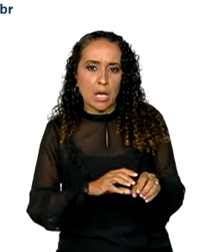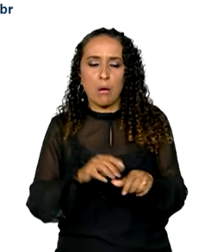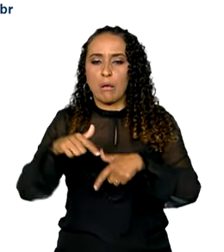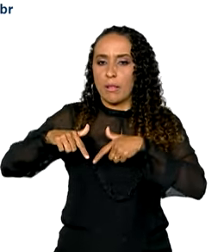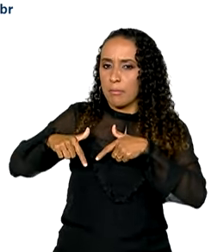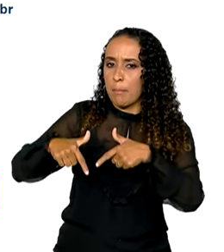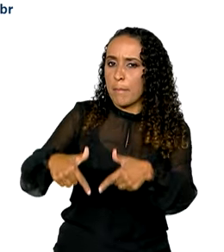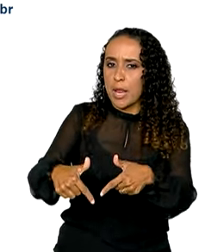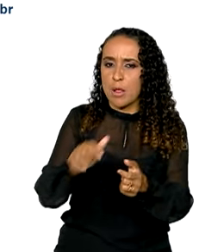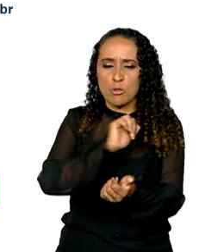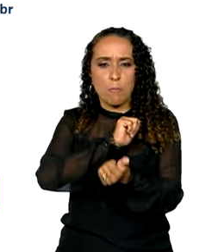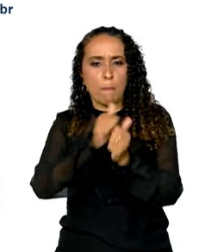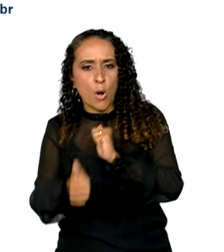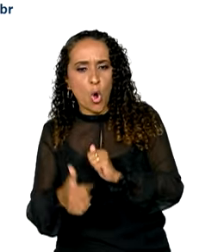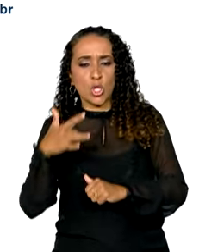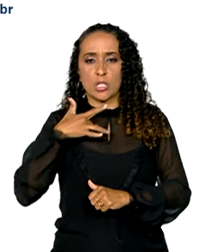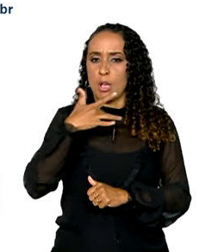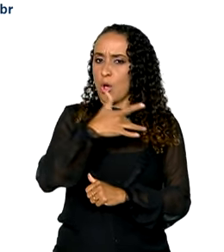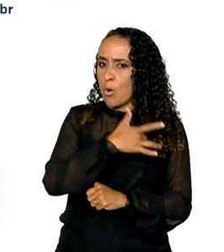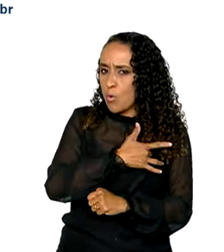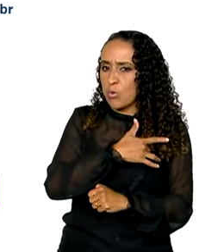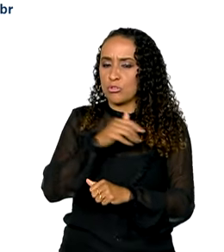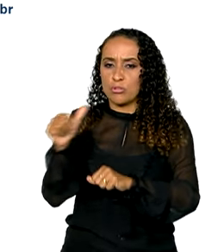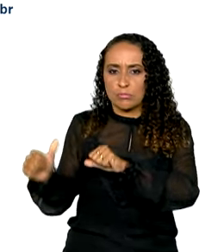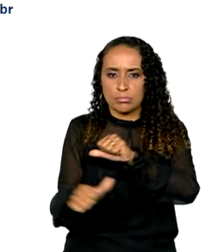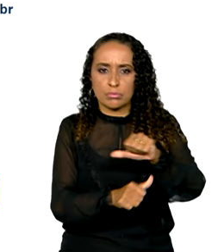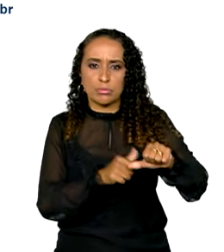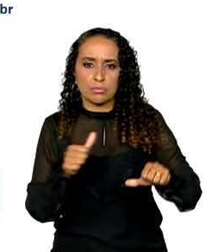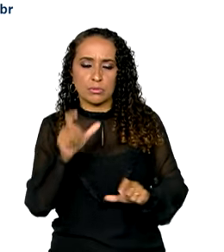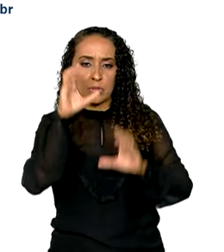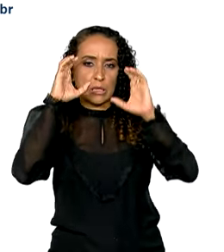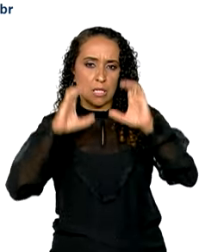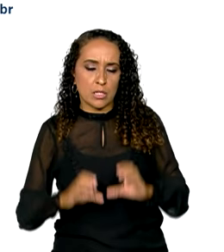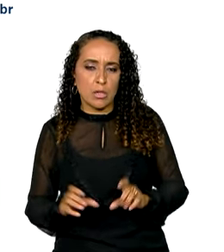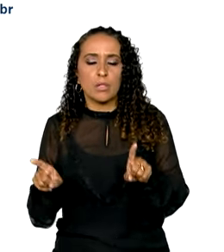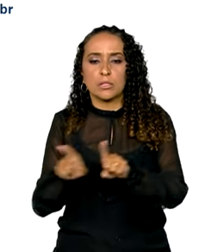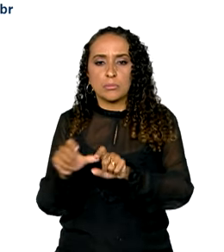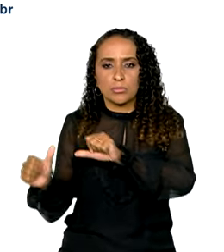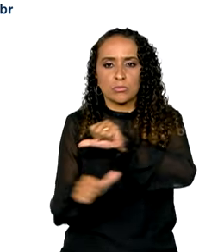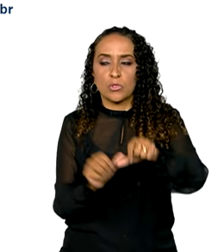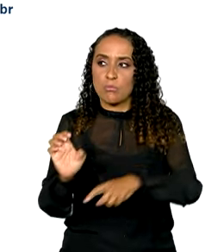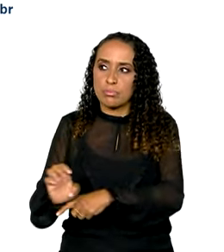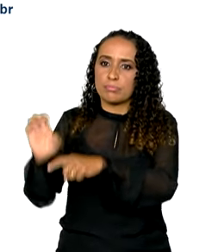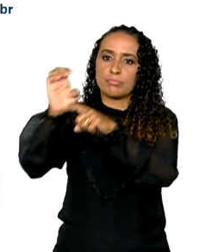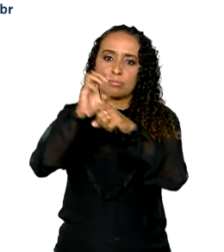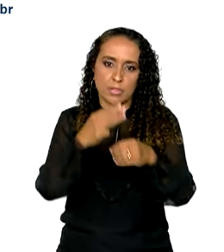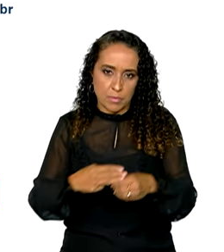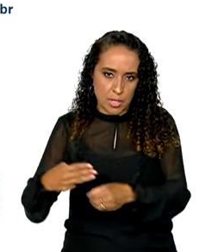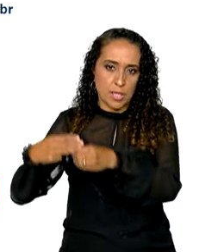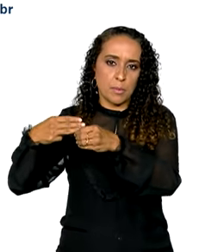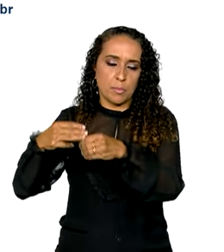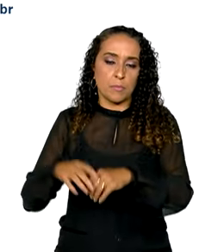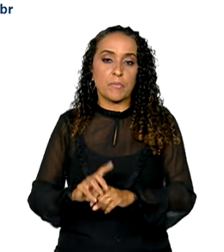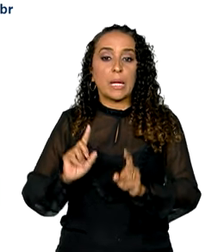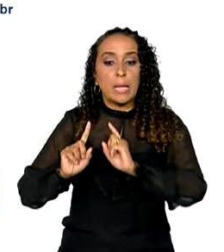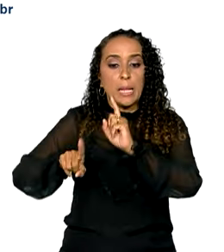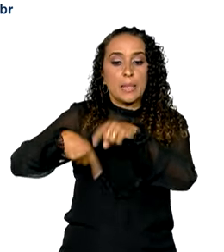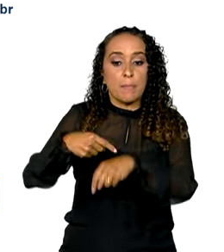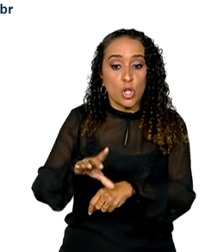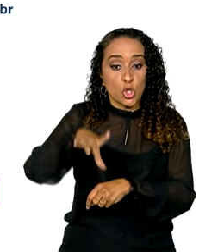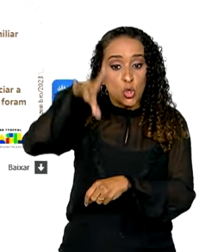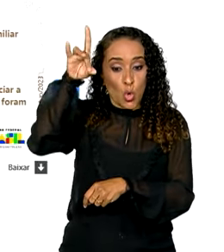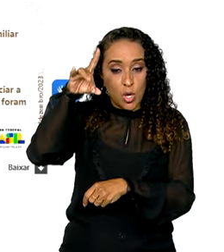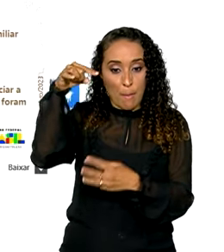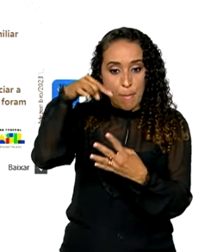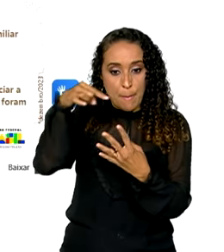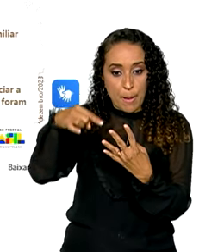emprego, esporte, saúde, transferência ao cidadão e transferência aos Estados e municípios. Depois de selecionar os